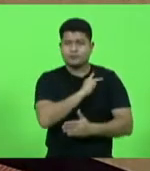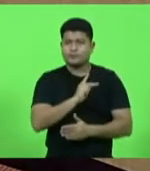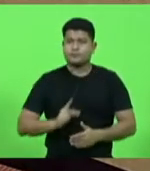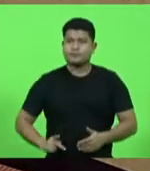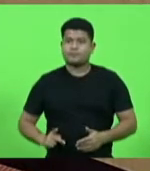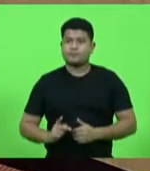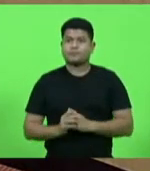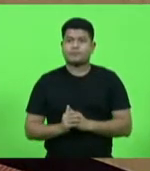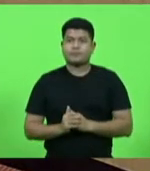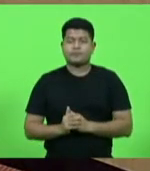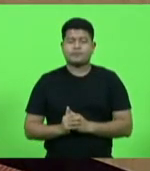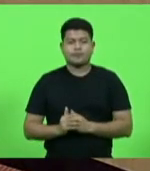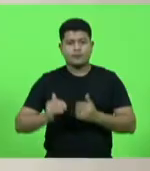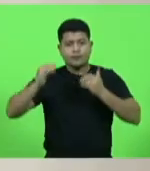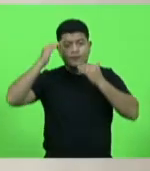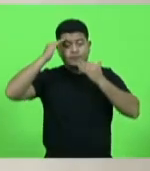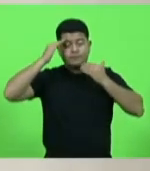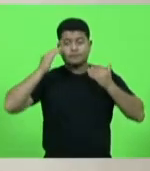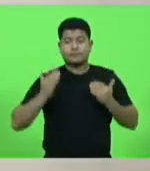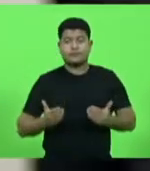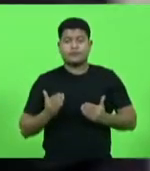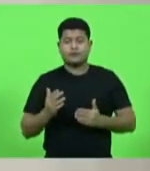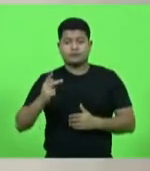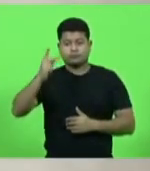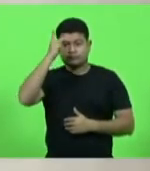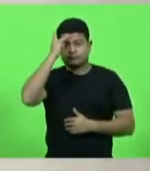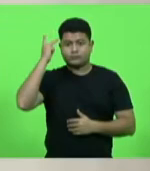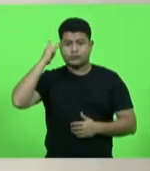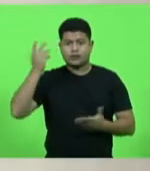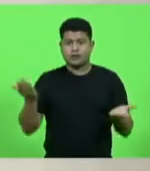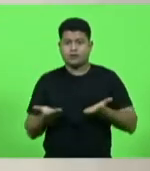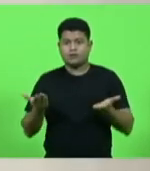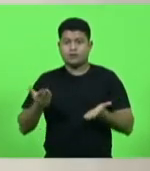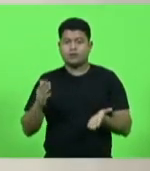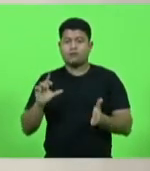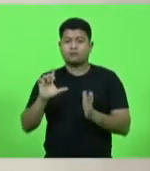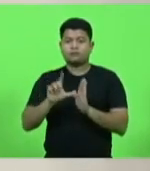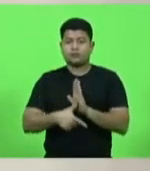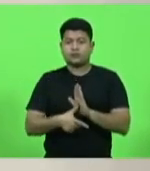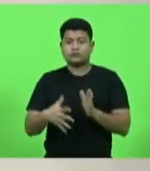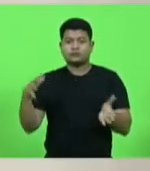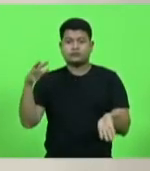Obrigada, deputada Paulinha. Nós temos inscrito o próximo deputado,